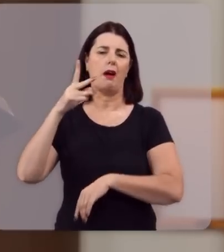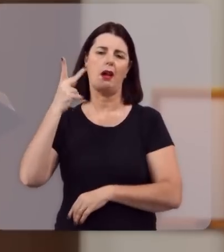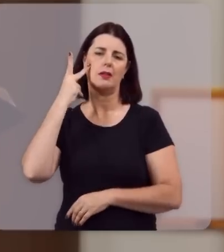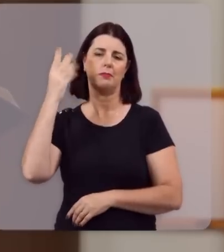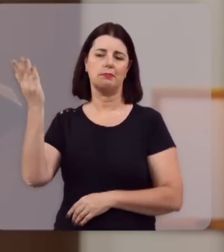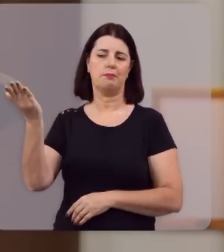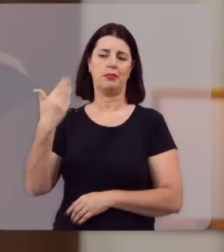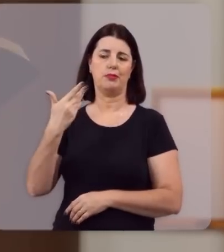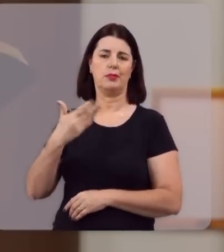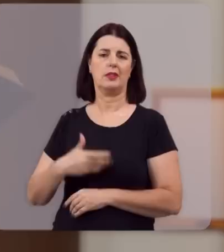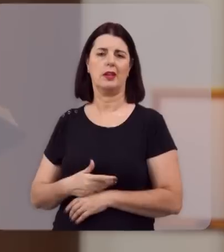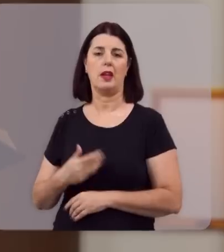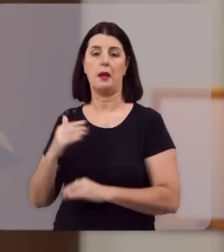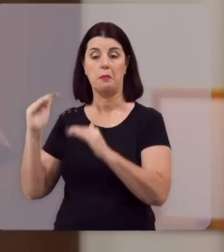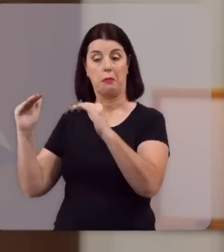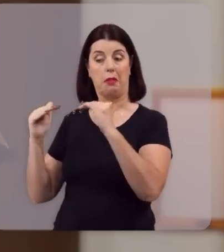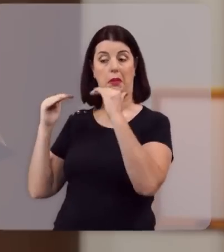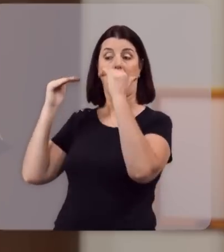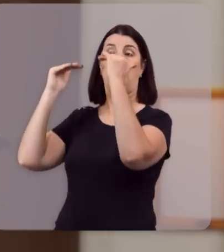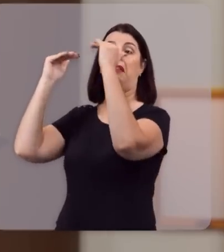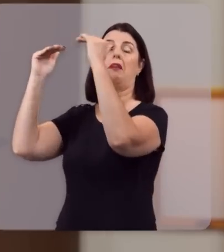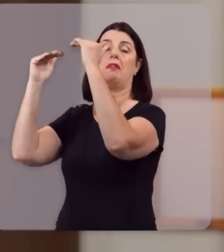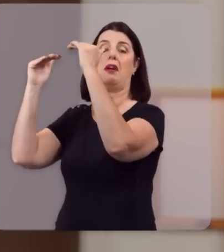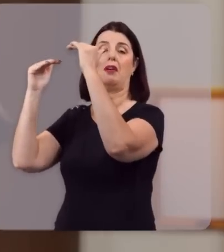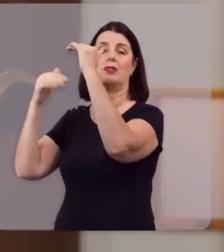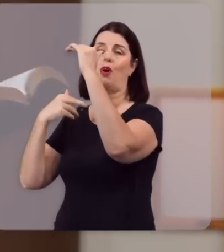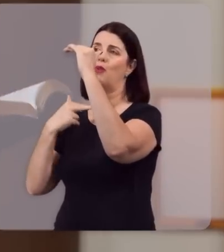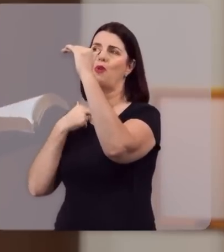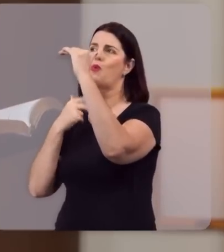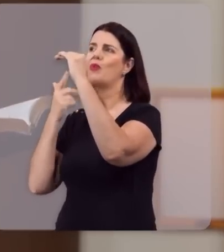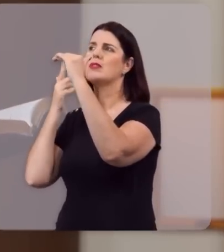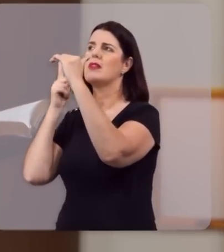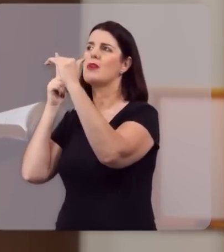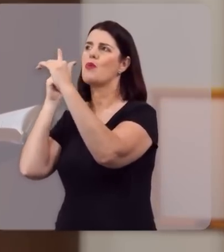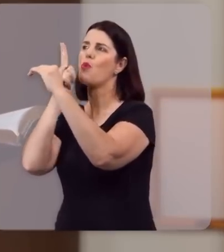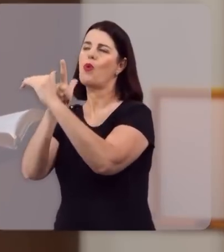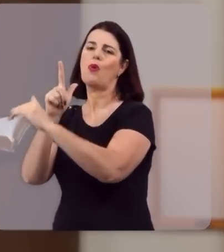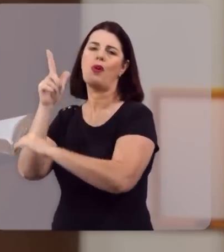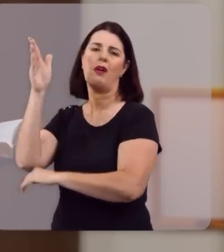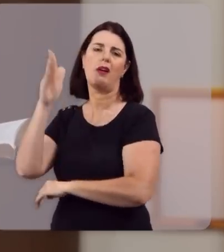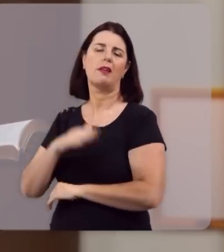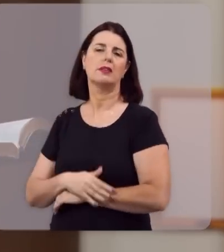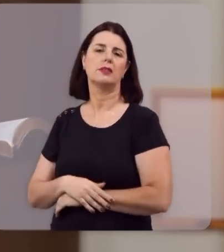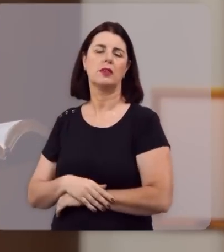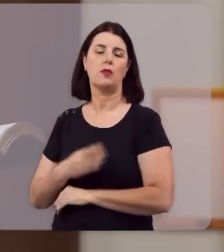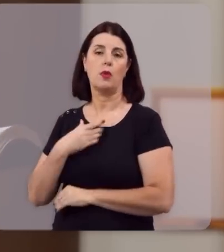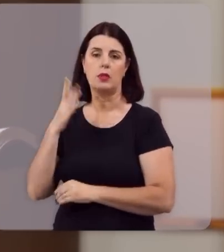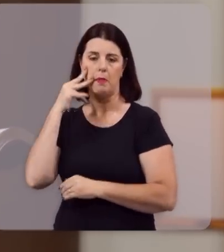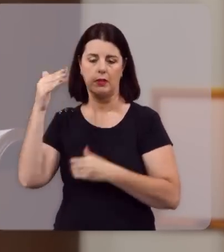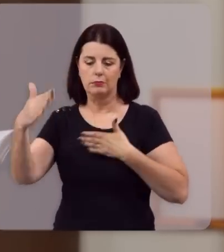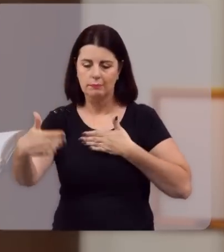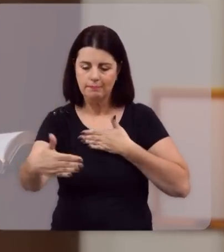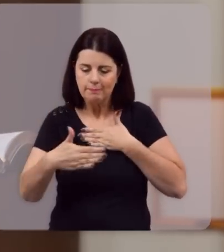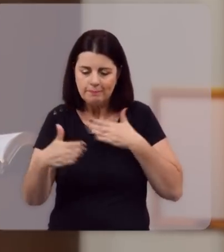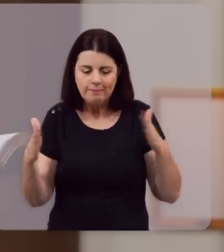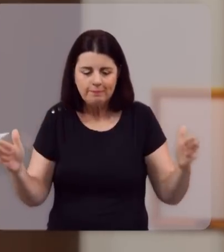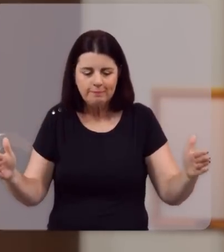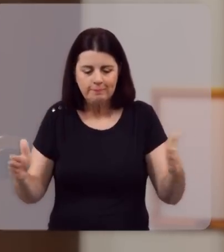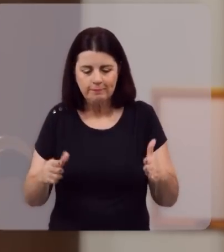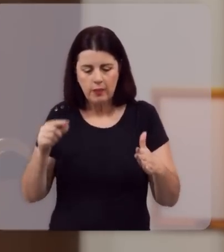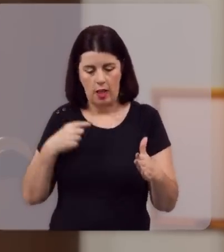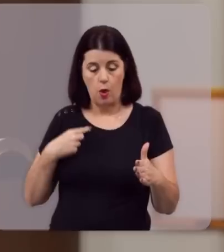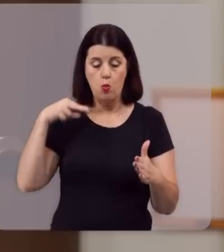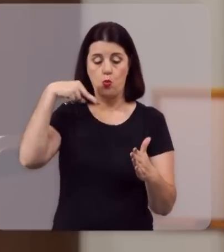mim é sobre modo elevado não possa atingir você está encurralado pela